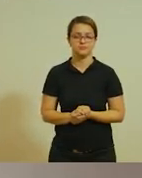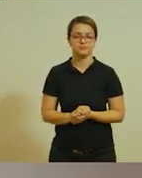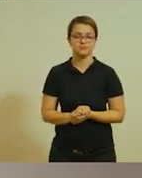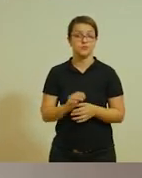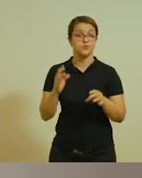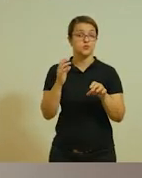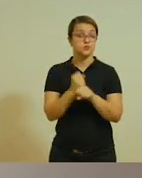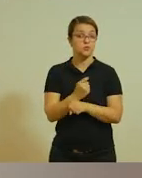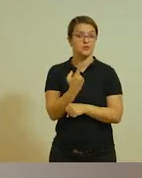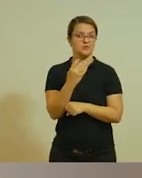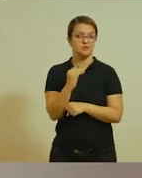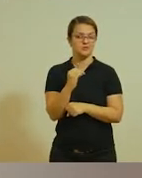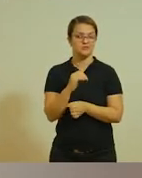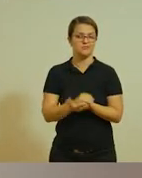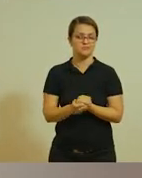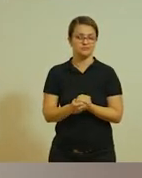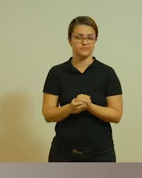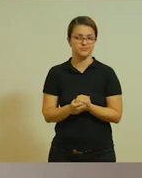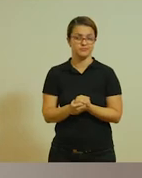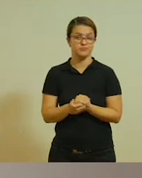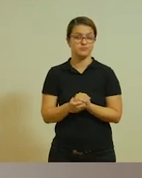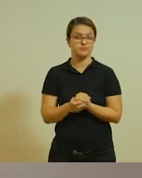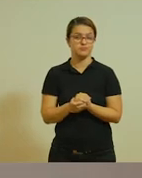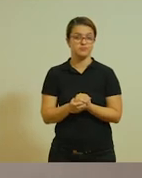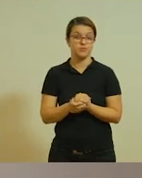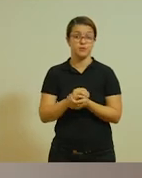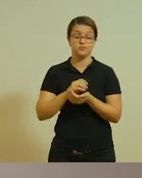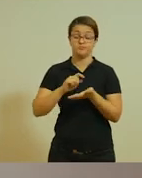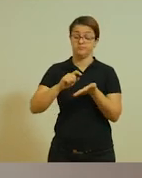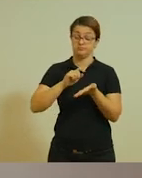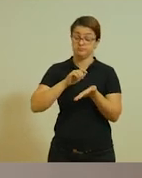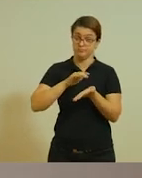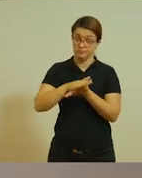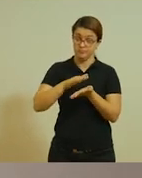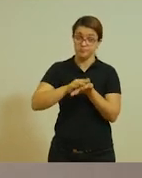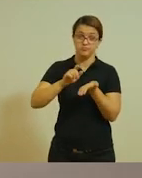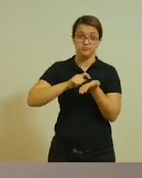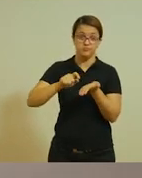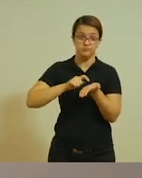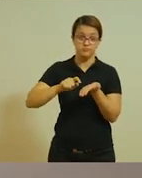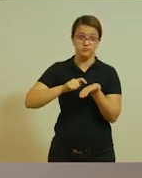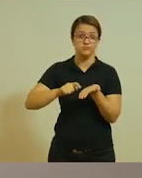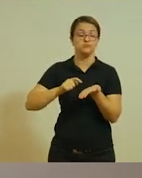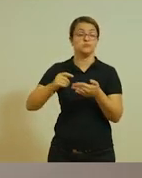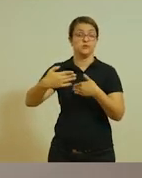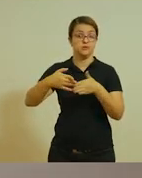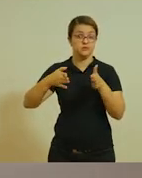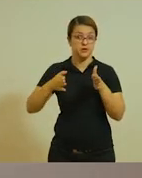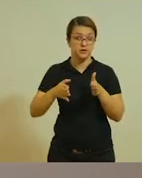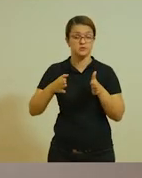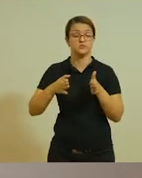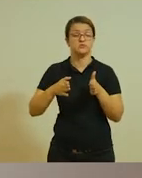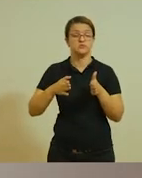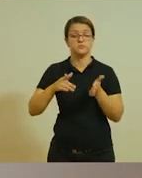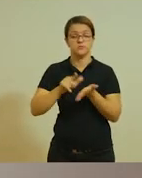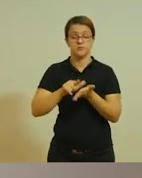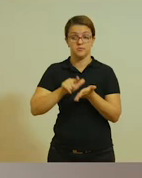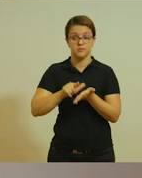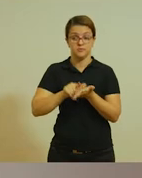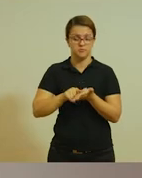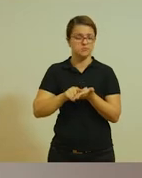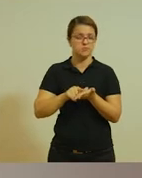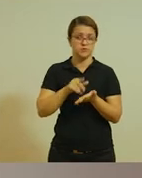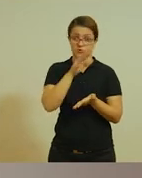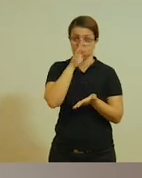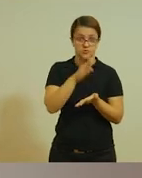o Soma 10. Né? Eu fiz, imprimi, colei num papelão. Vocês podem estar fazendo